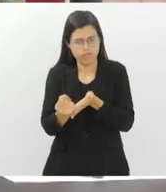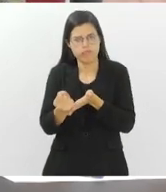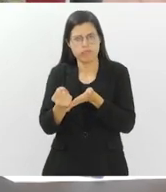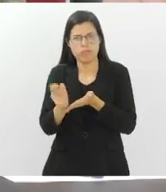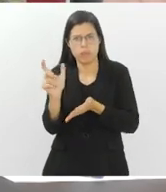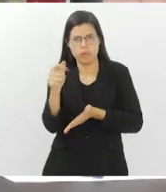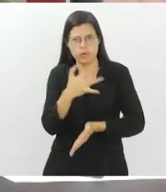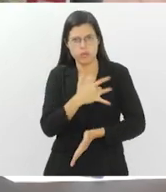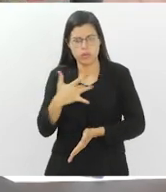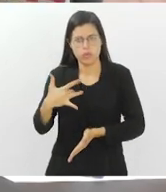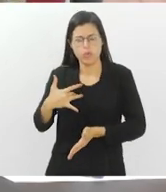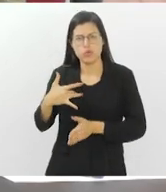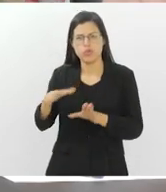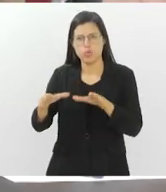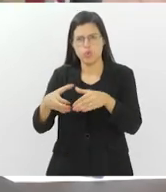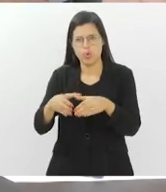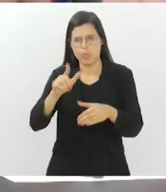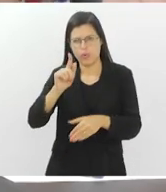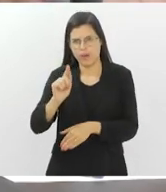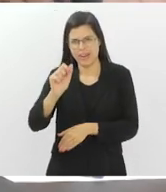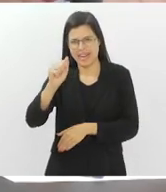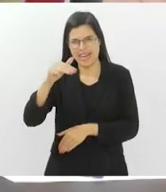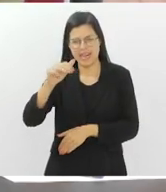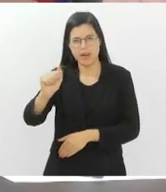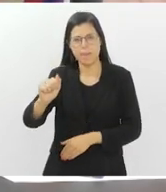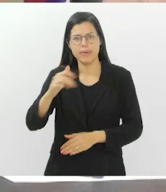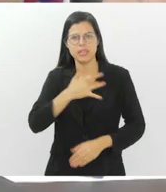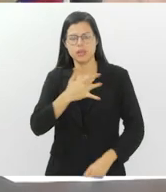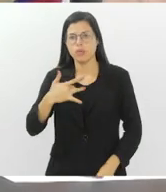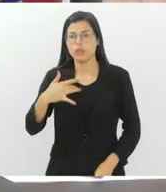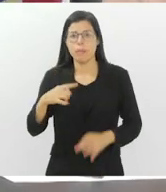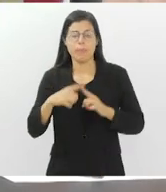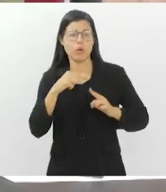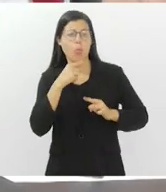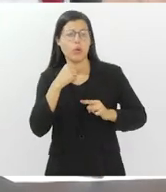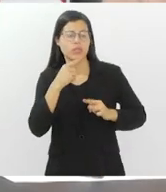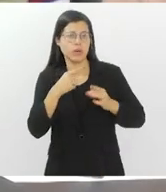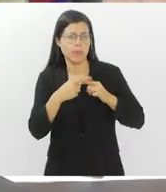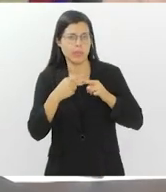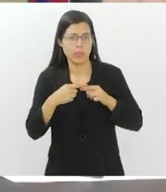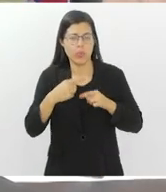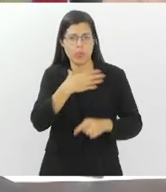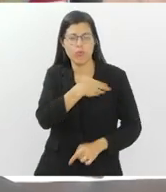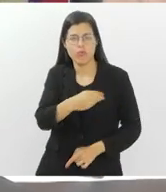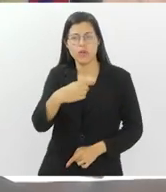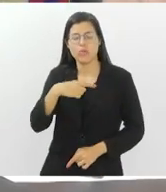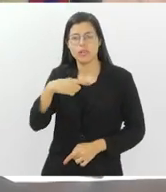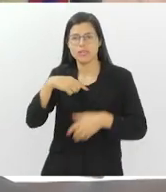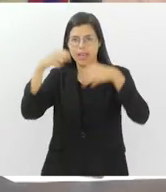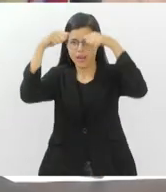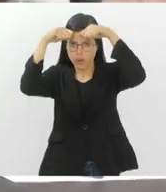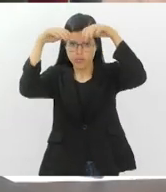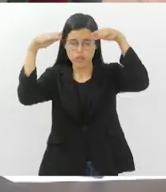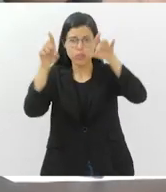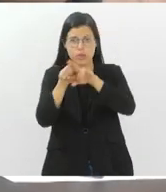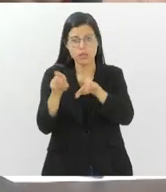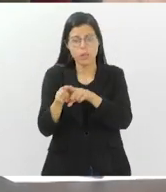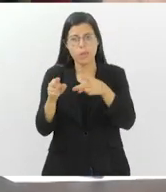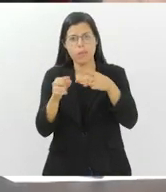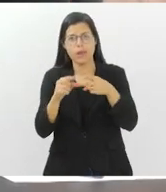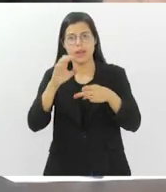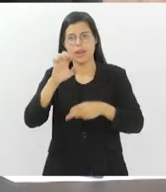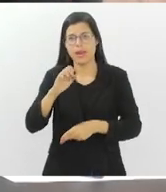pela rede Gama Saúde, mas que não consegue porque seu filho de 5 anos tem autismo e epilepsia. E esse foi